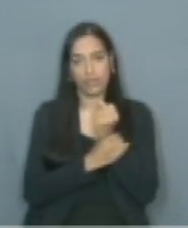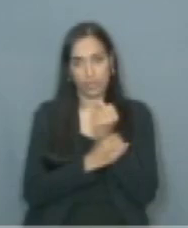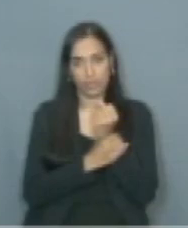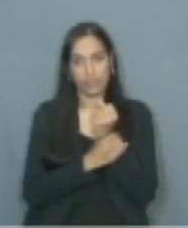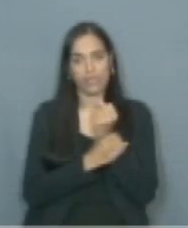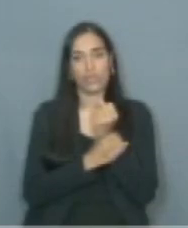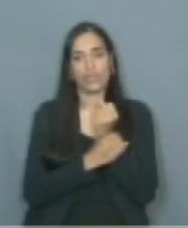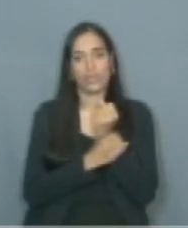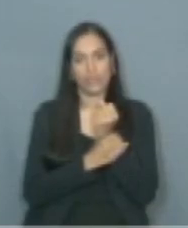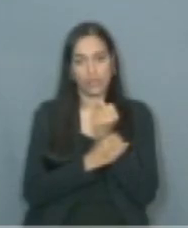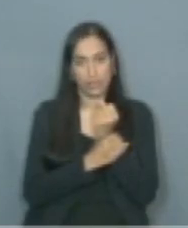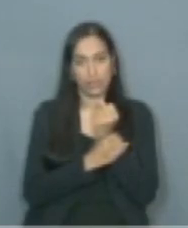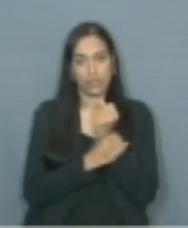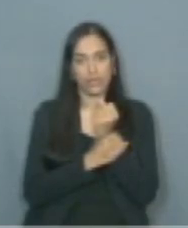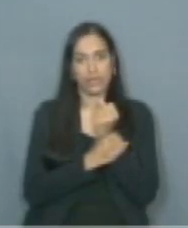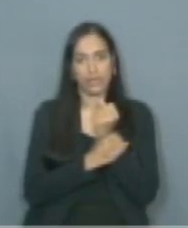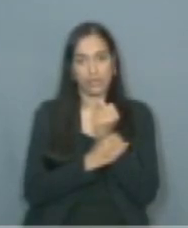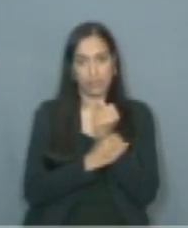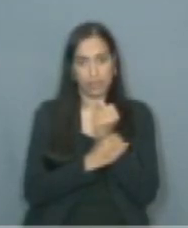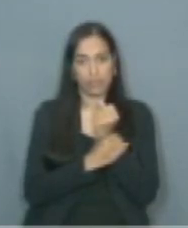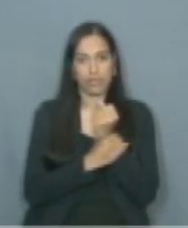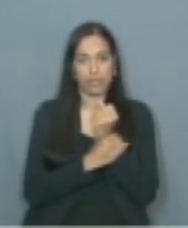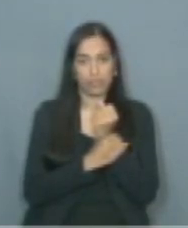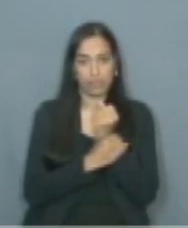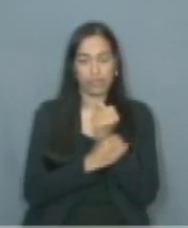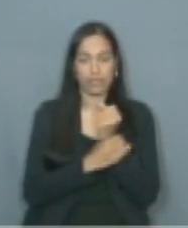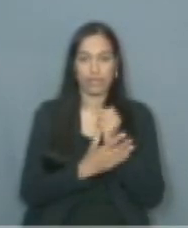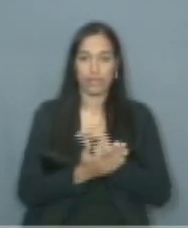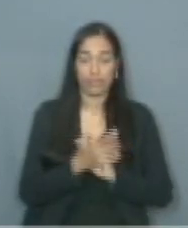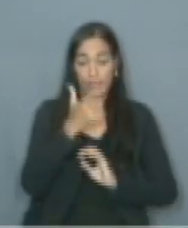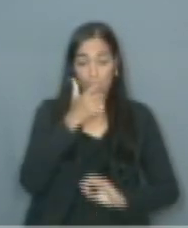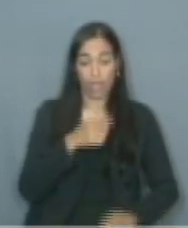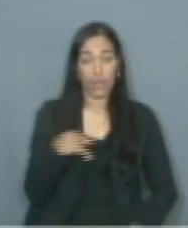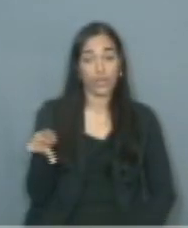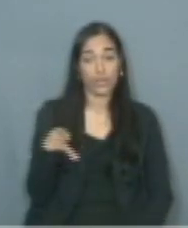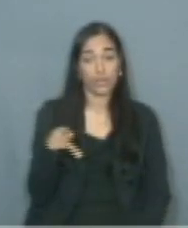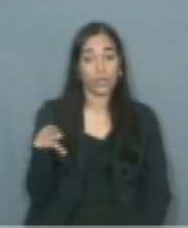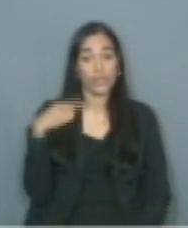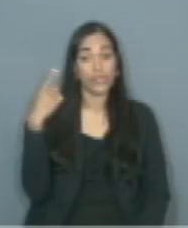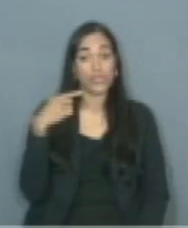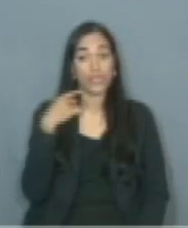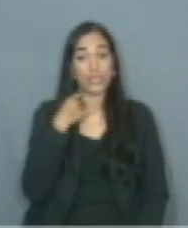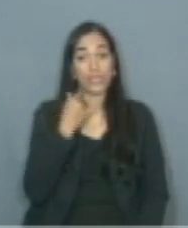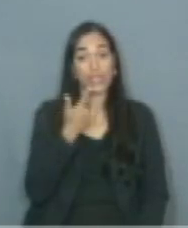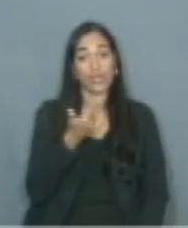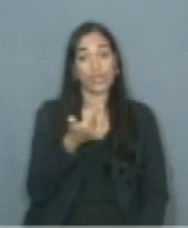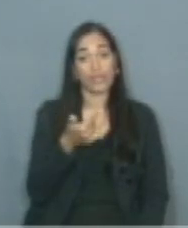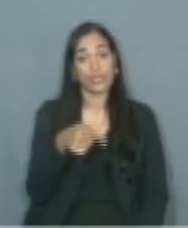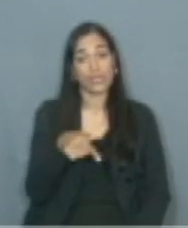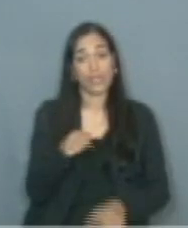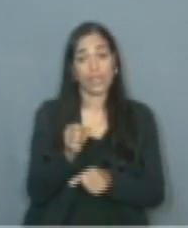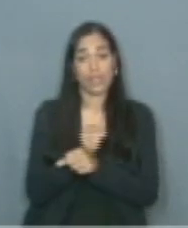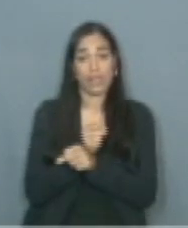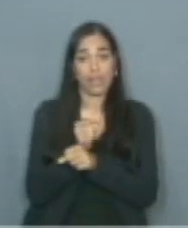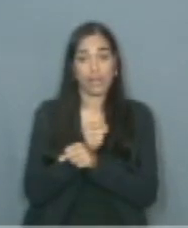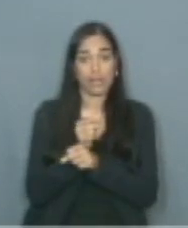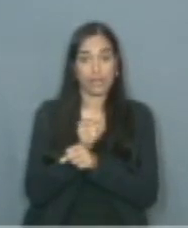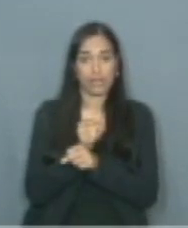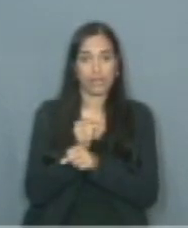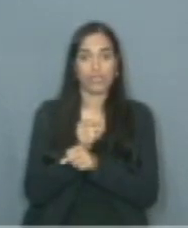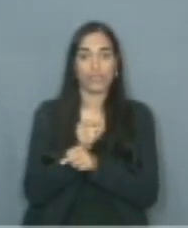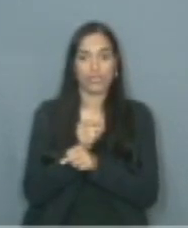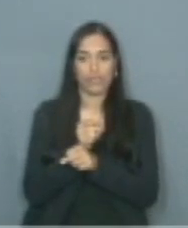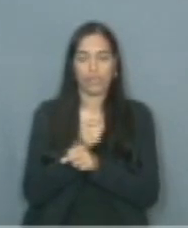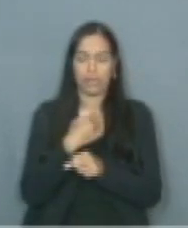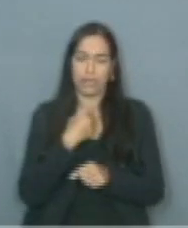se socorreu do judiciário. E eu sou professora de direito há 27 anos, eu não sou uma daquelas